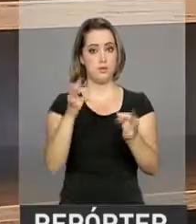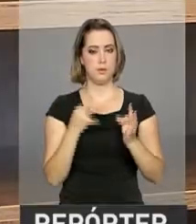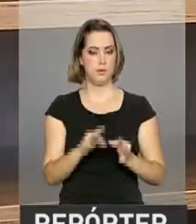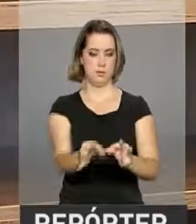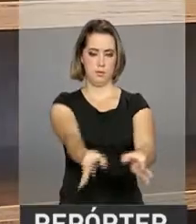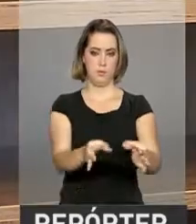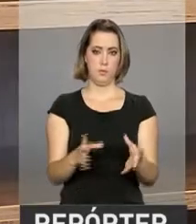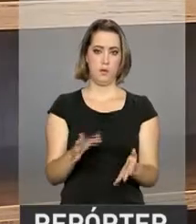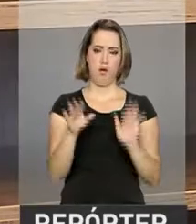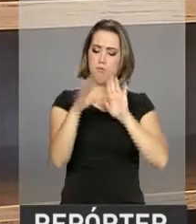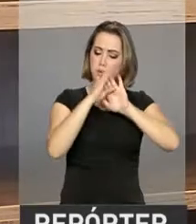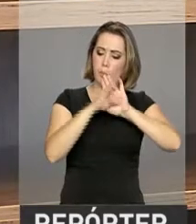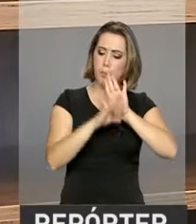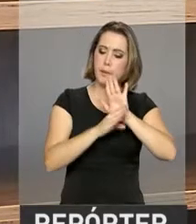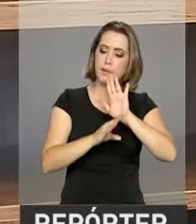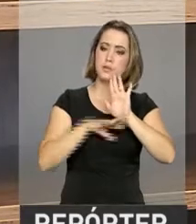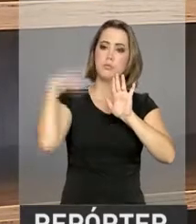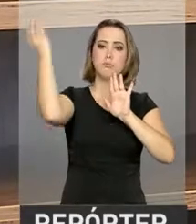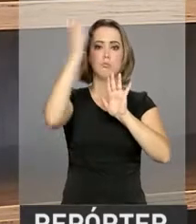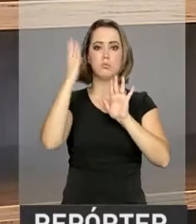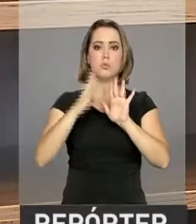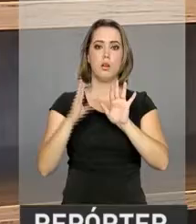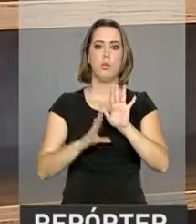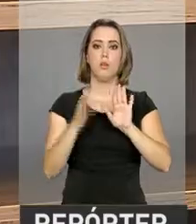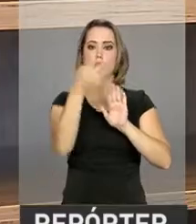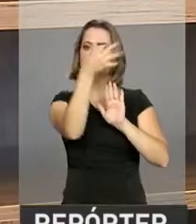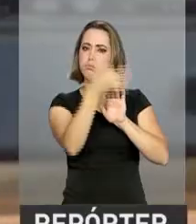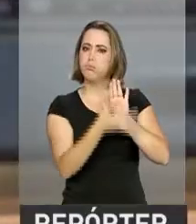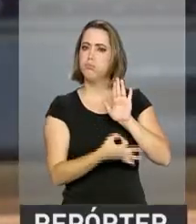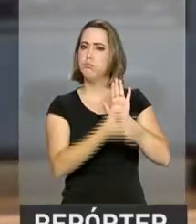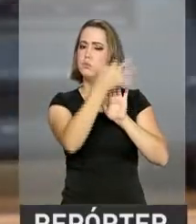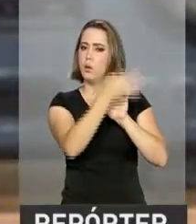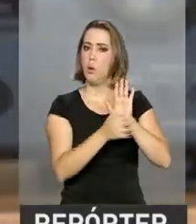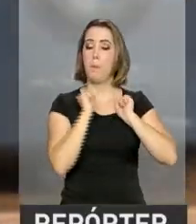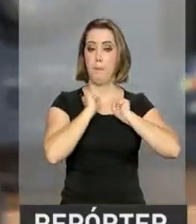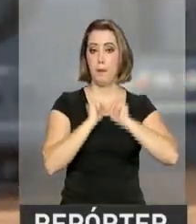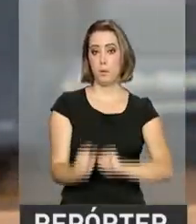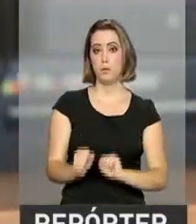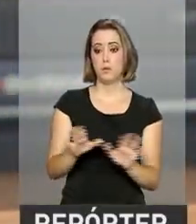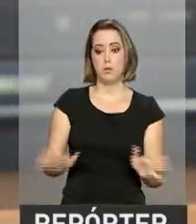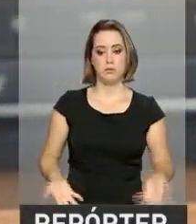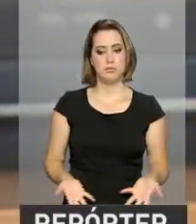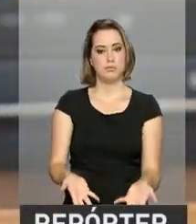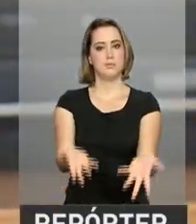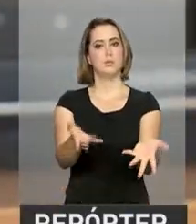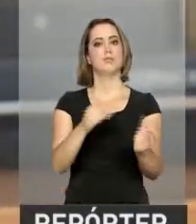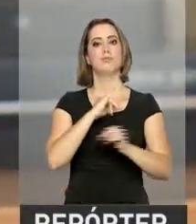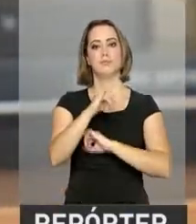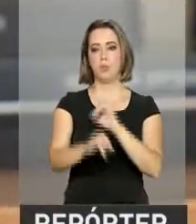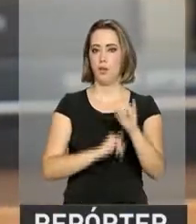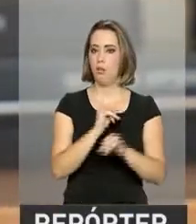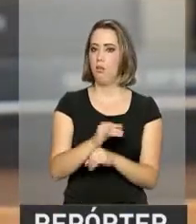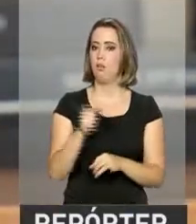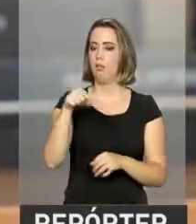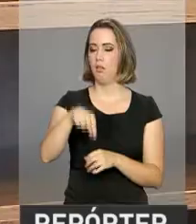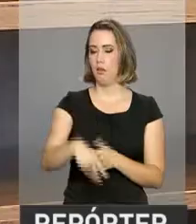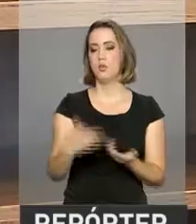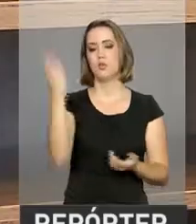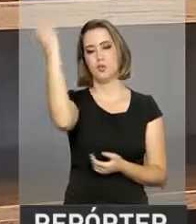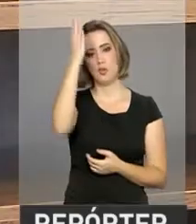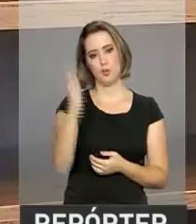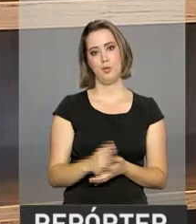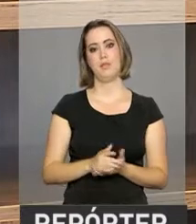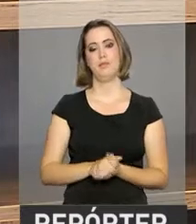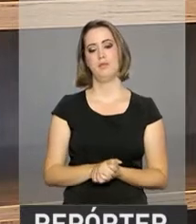para montar um plano nacional com diretrizes e medidas capazes de impulsionar a internet das coisas no país.